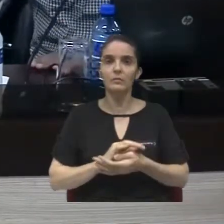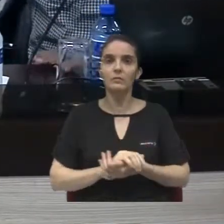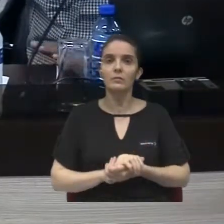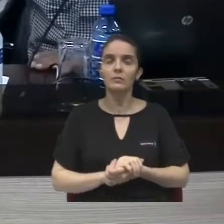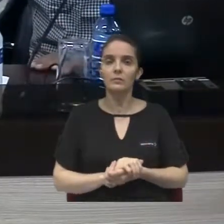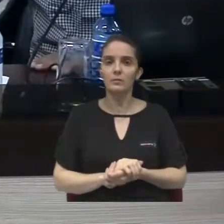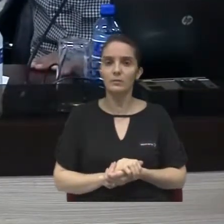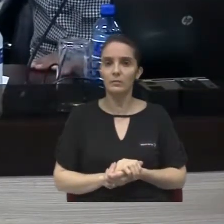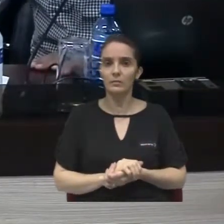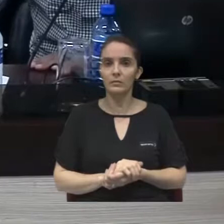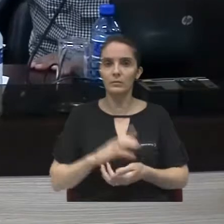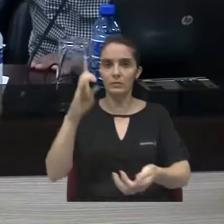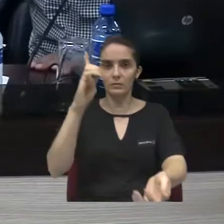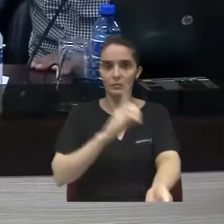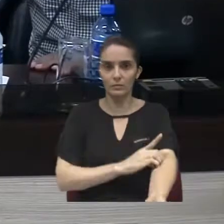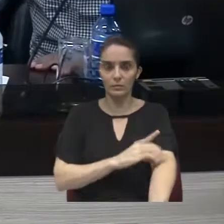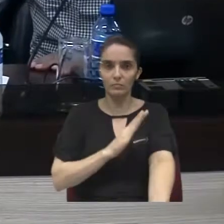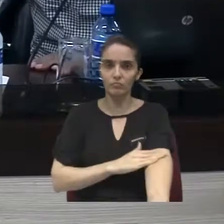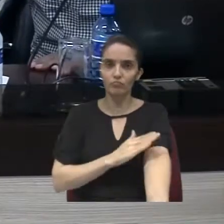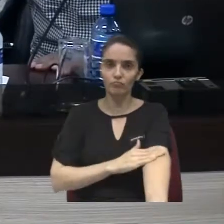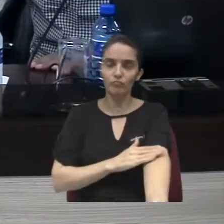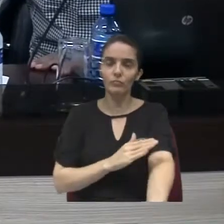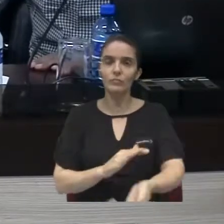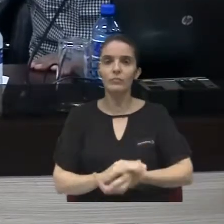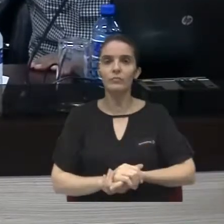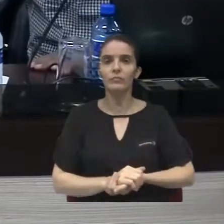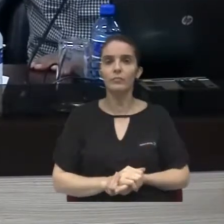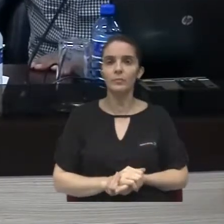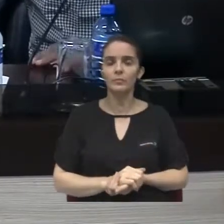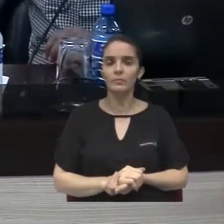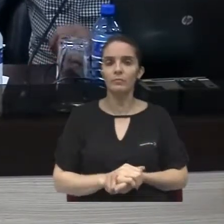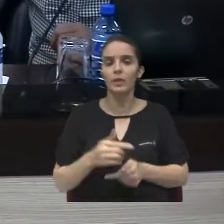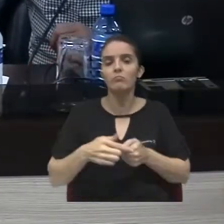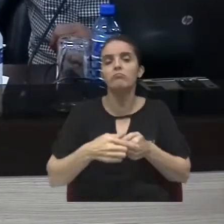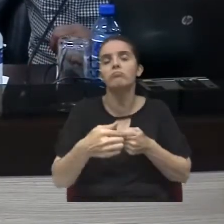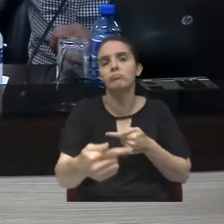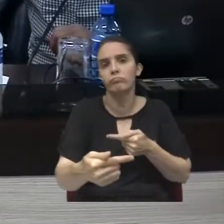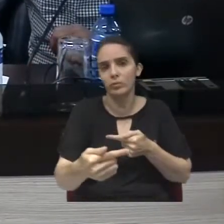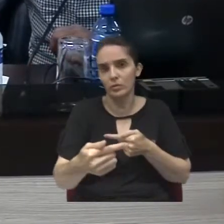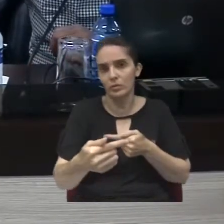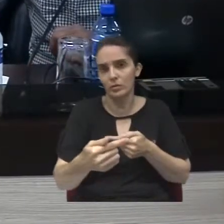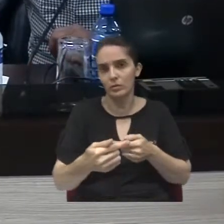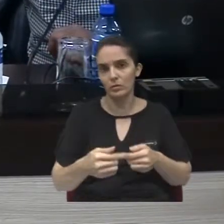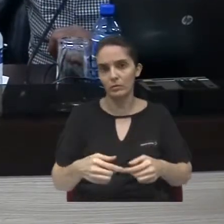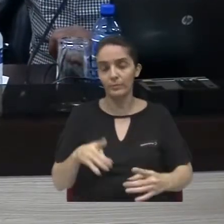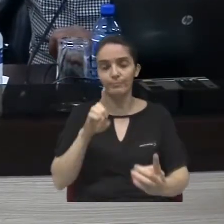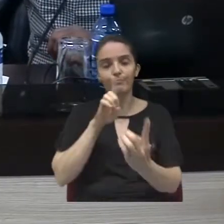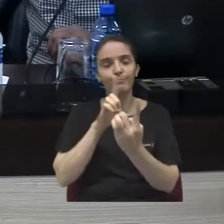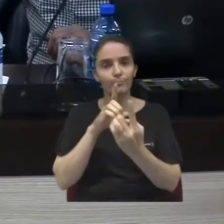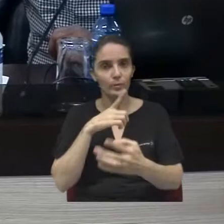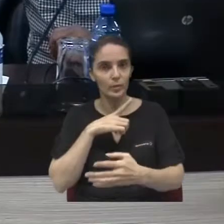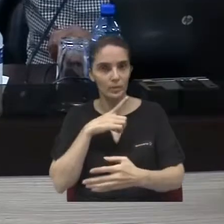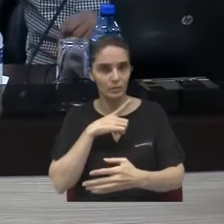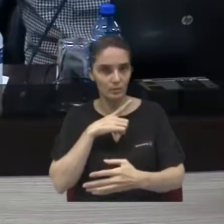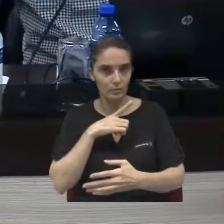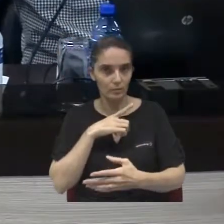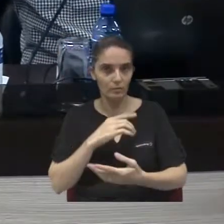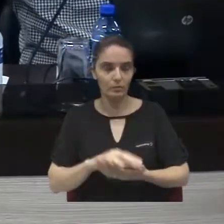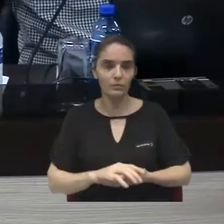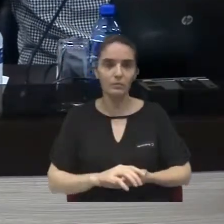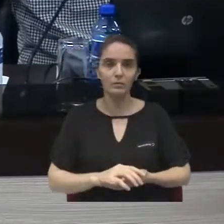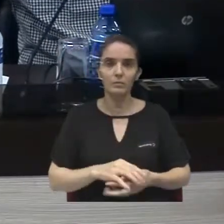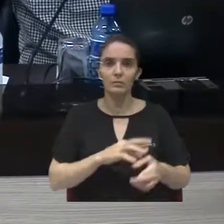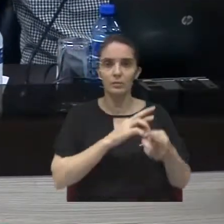diagnosticados, diabéticos, recursos e prazos para assistência terapêutica a esses. Autoria,